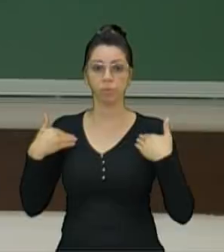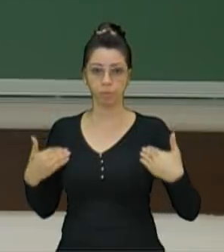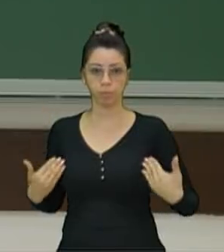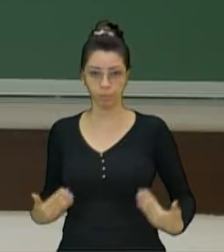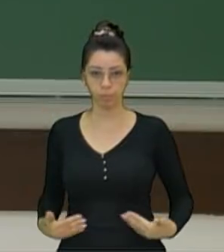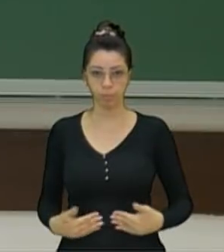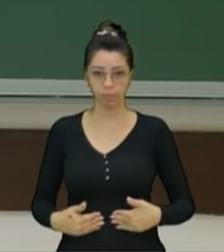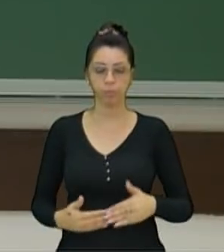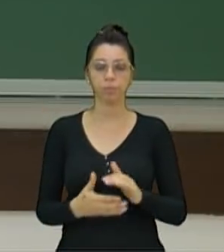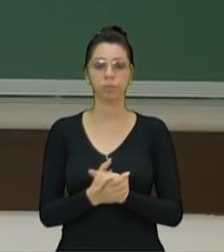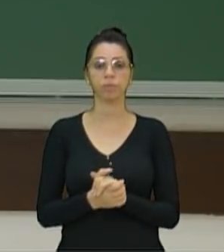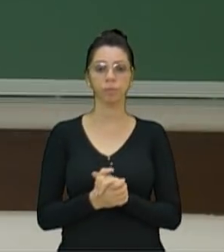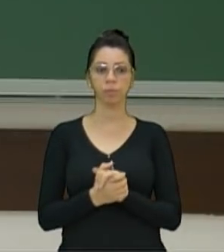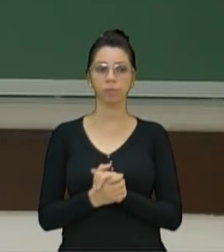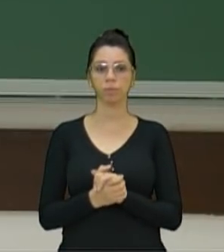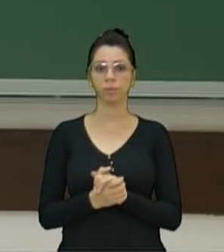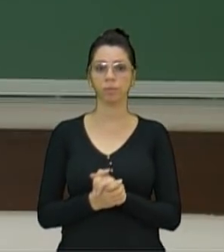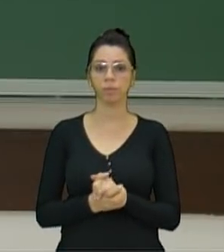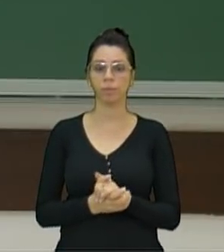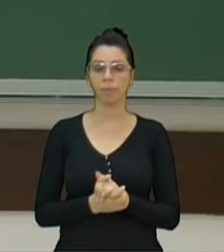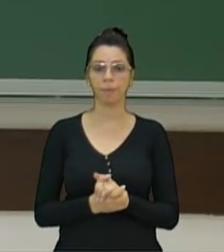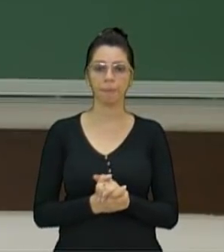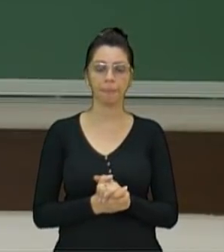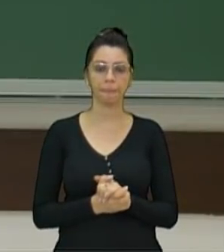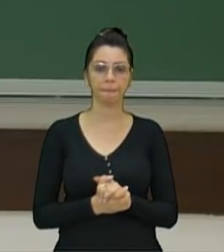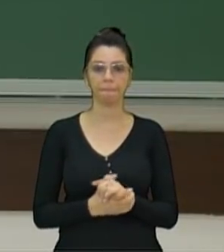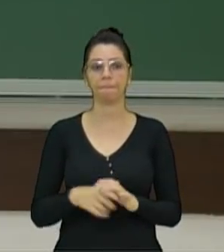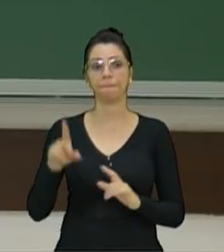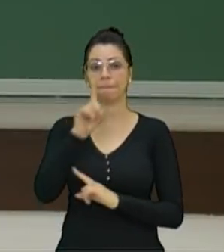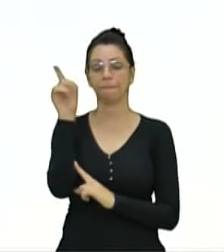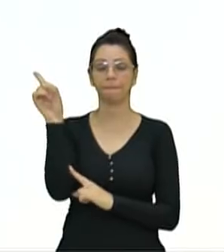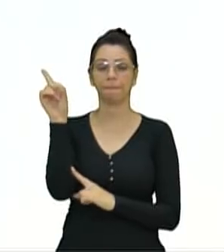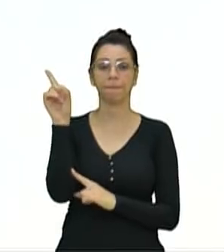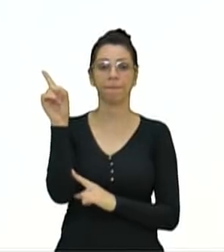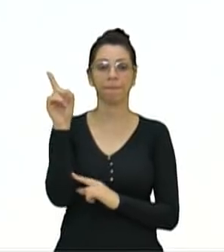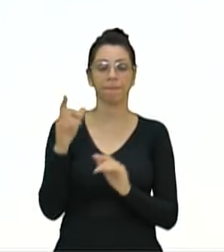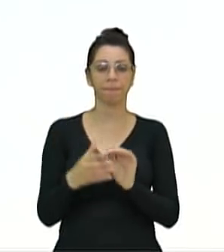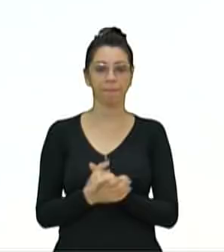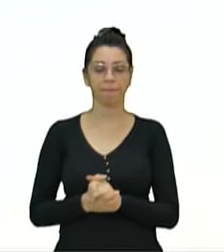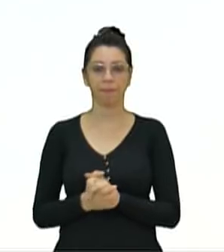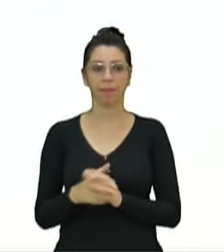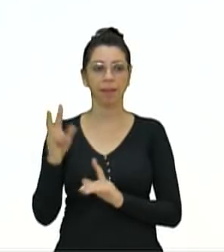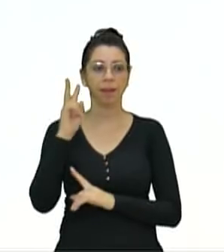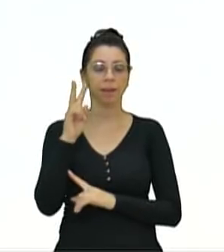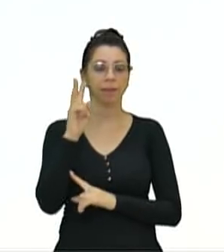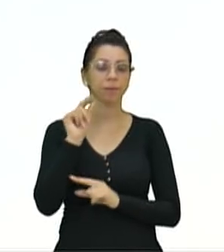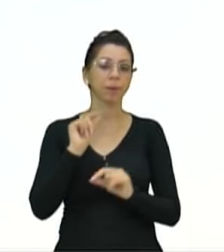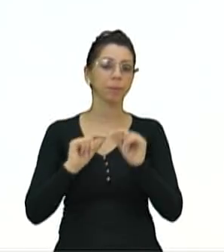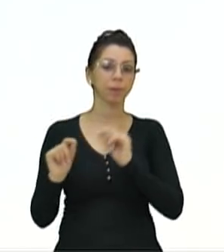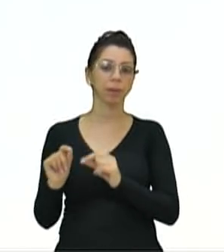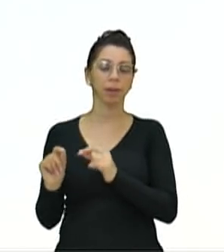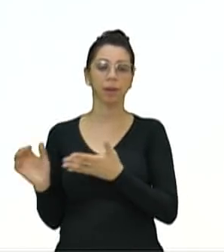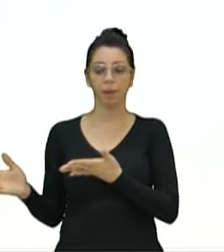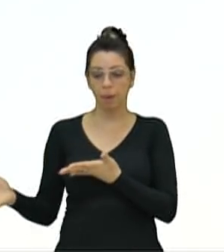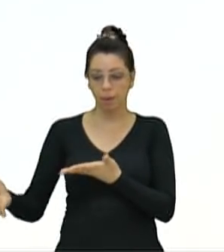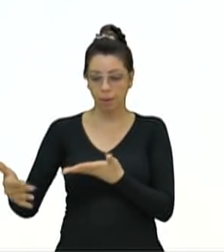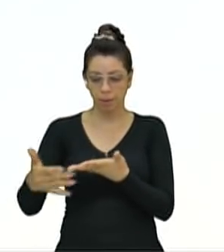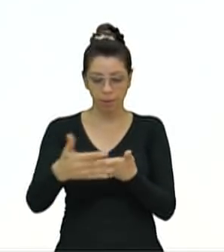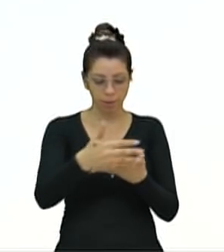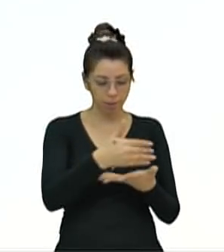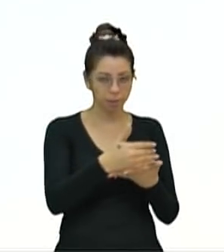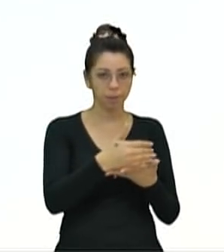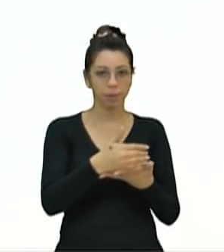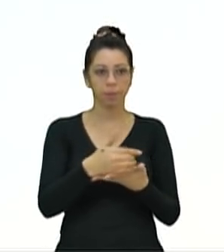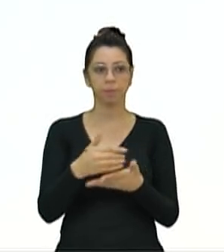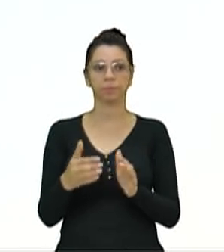nosso organismo, tá? Olha só um gifzinho para a gente lembrar da fagocitose. Então aqui,